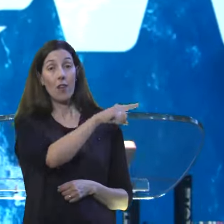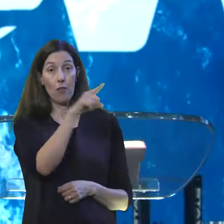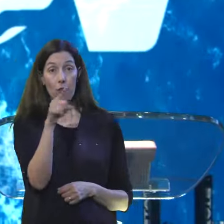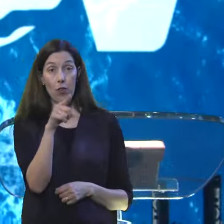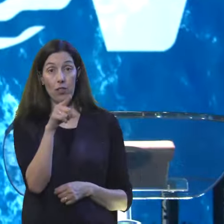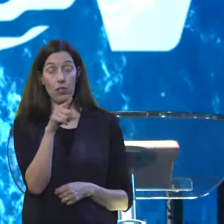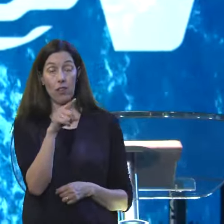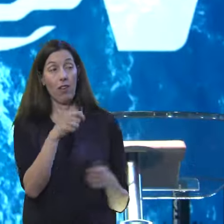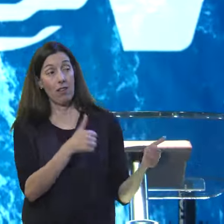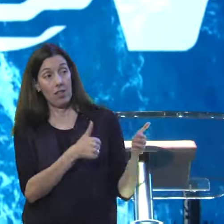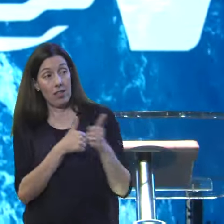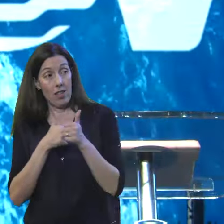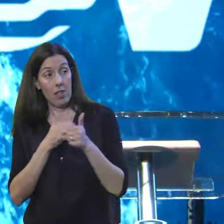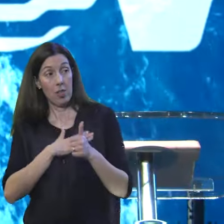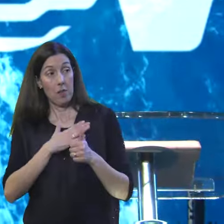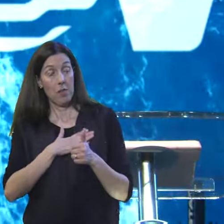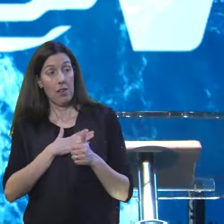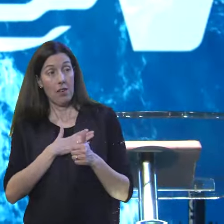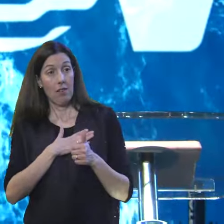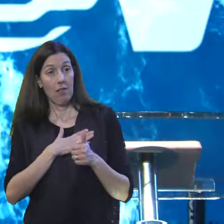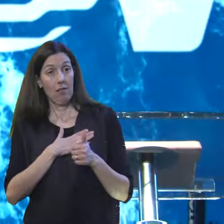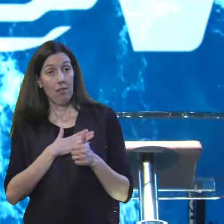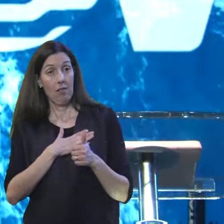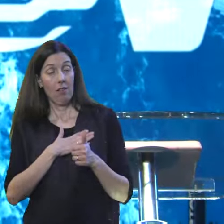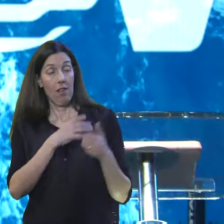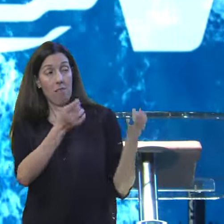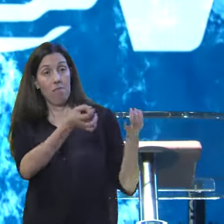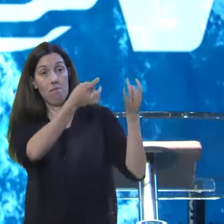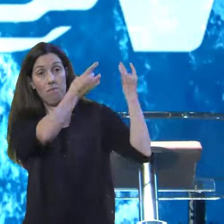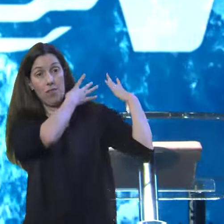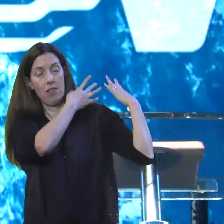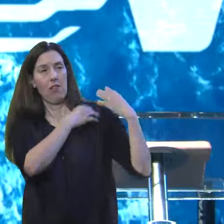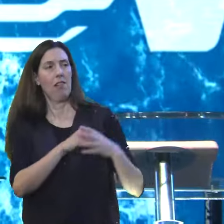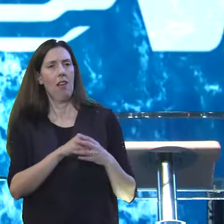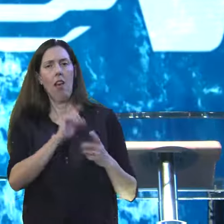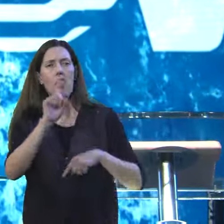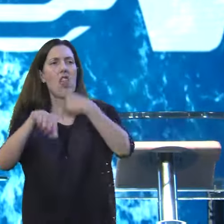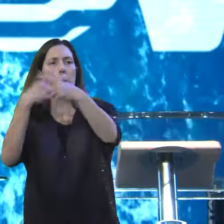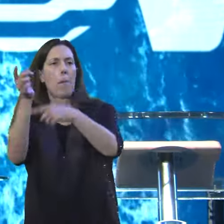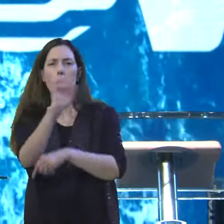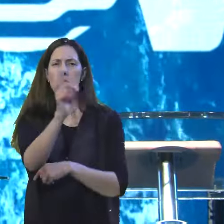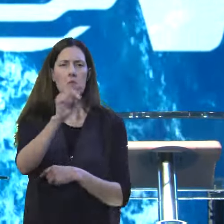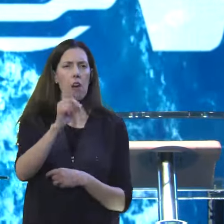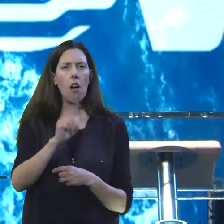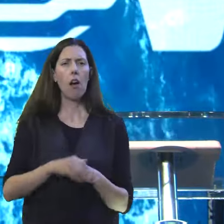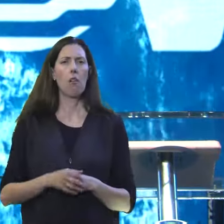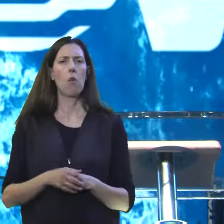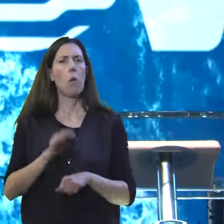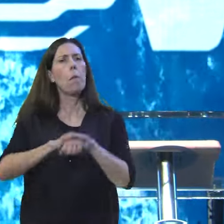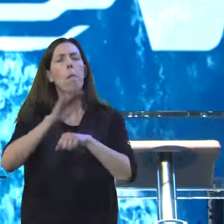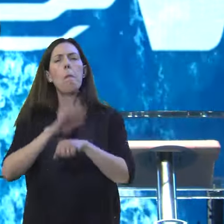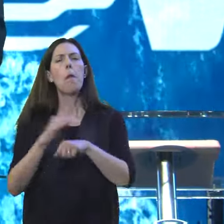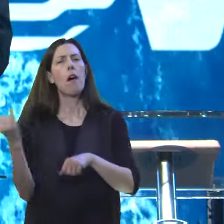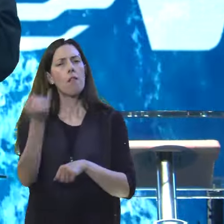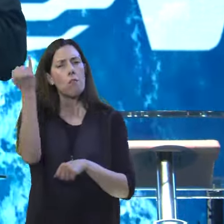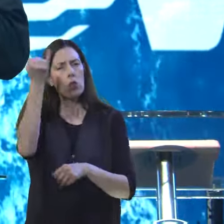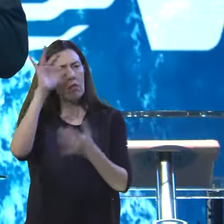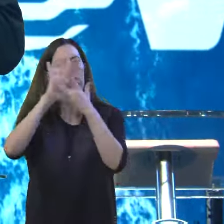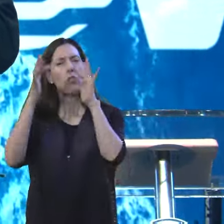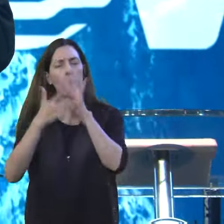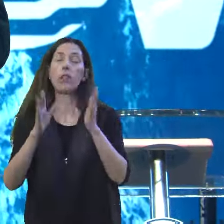ia me seguir, não olha para trás. Não fica deixando para depois, não tem outra prioridade além de Jesus. É óbvio que você